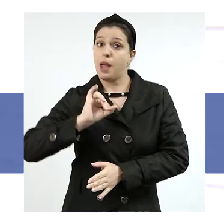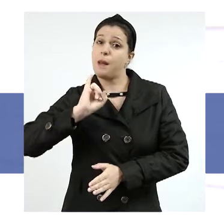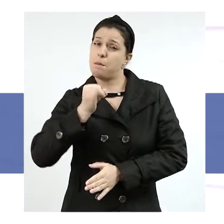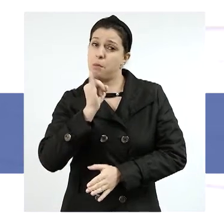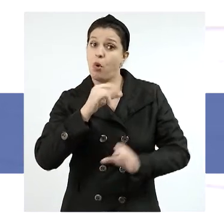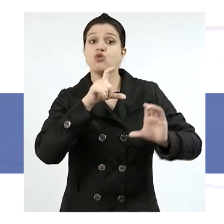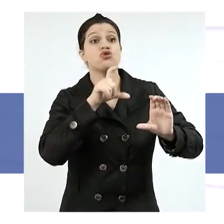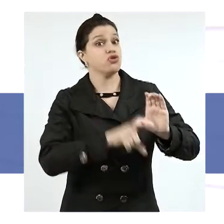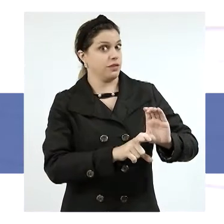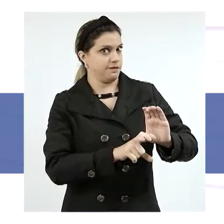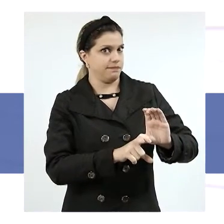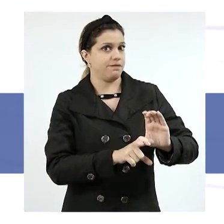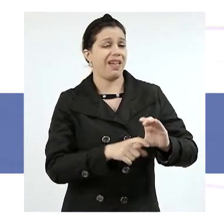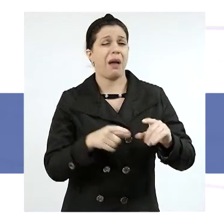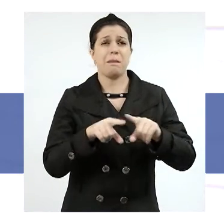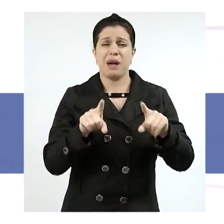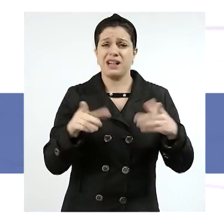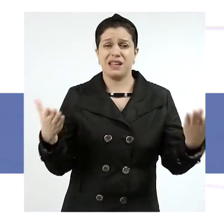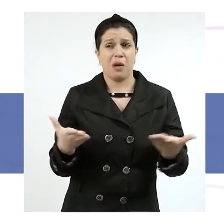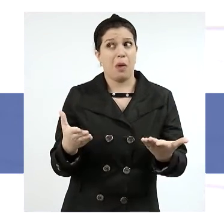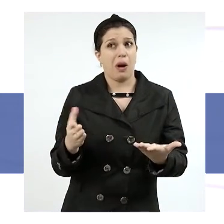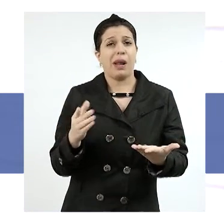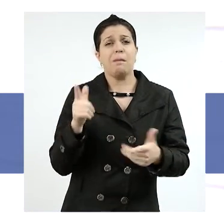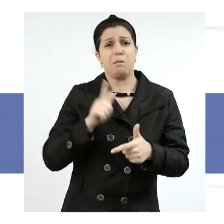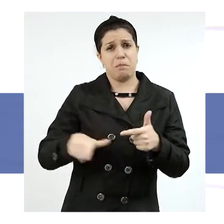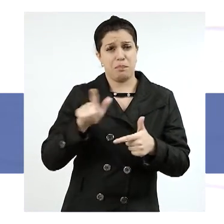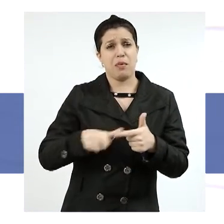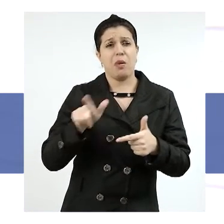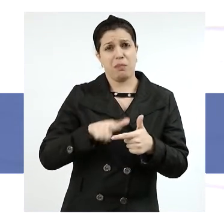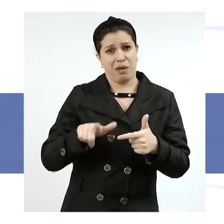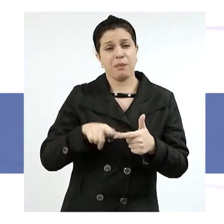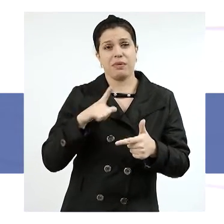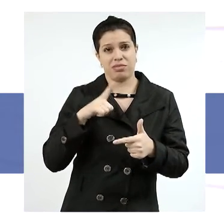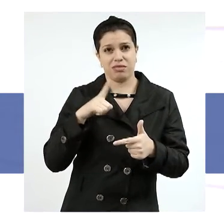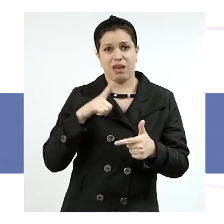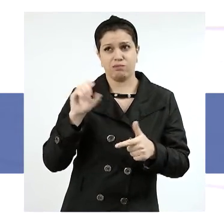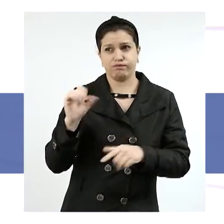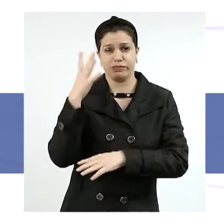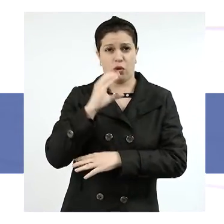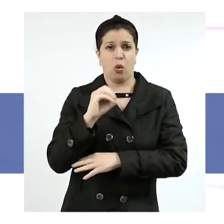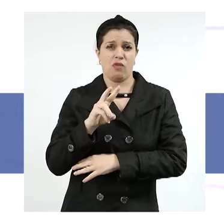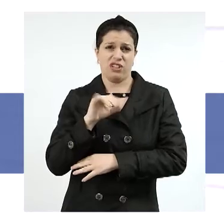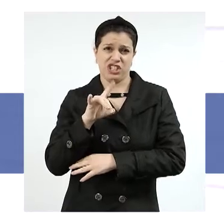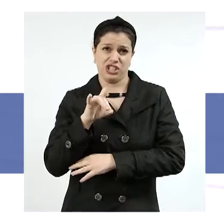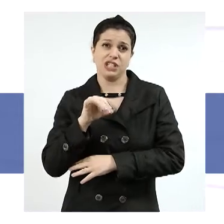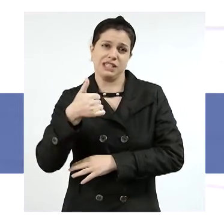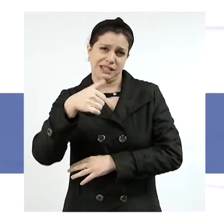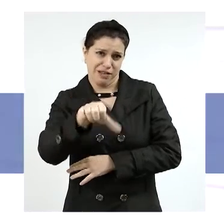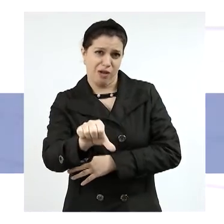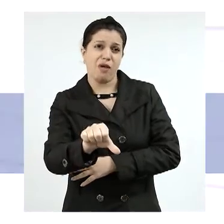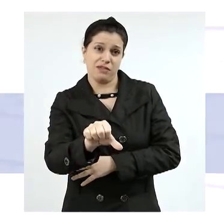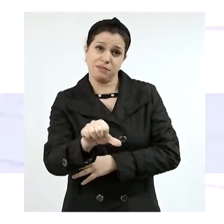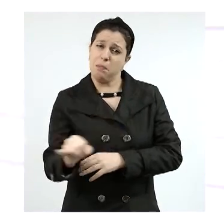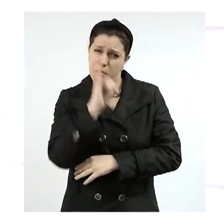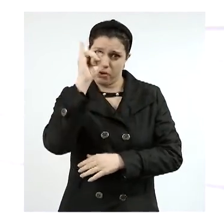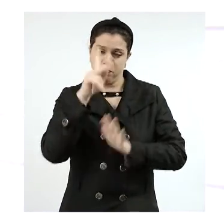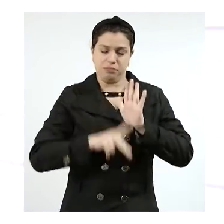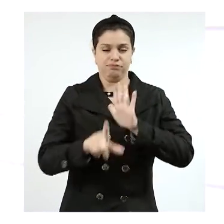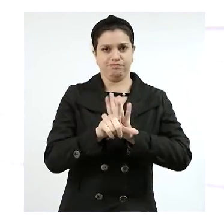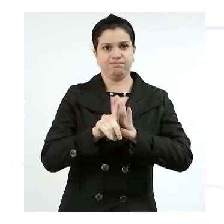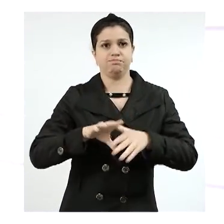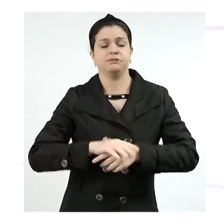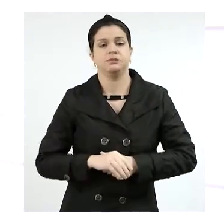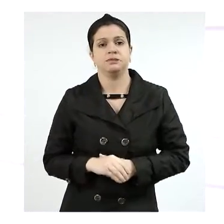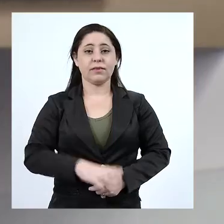com o caos instaurado devido à Covid-19, o projeto é mais do que pertinente. João Humberto para a